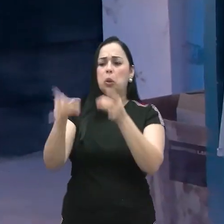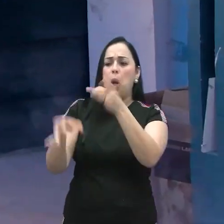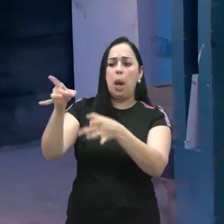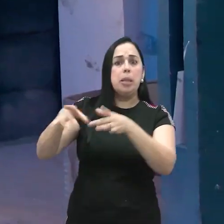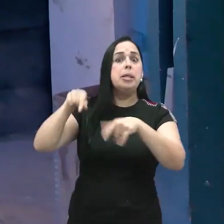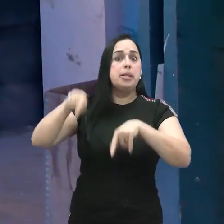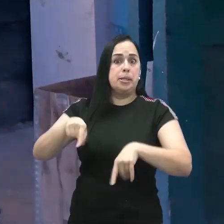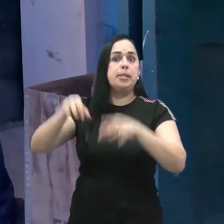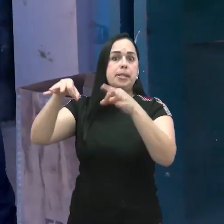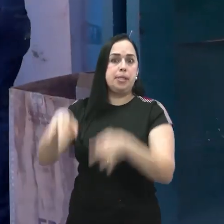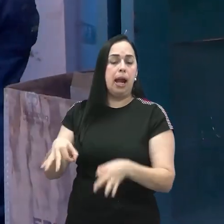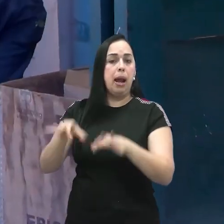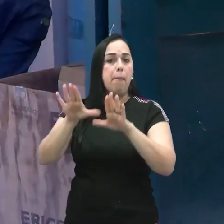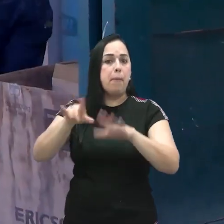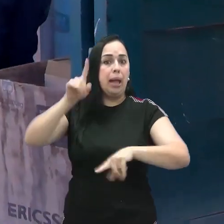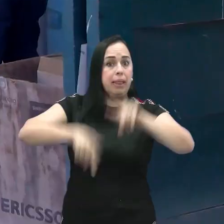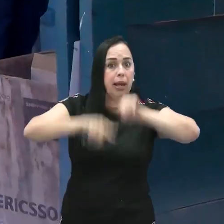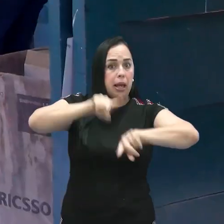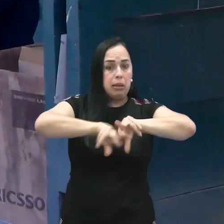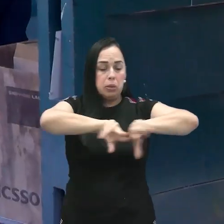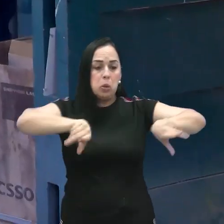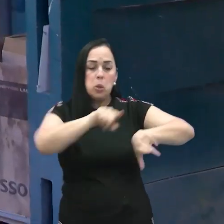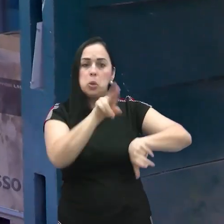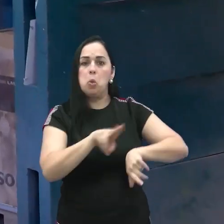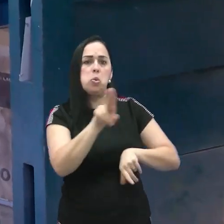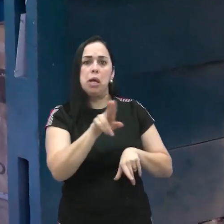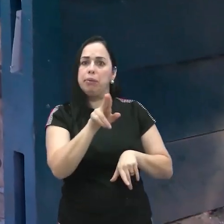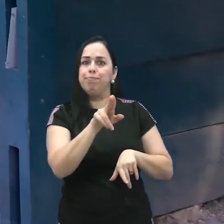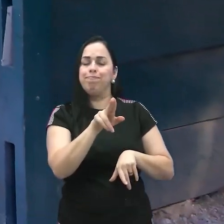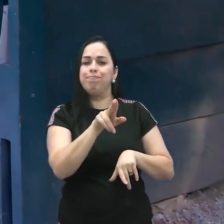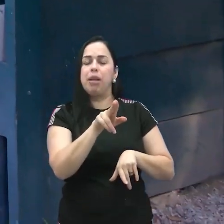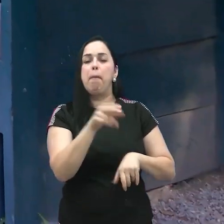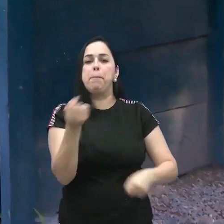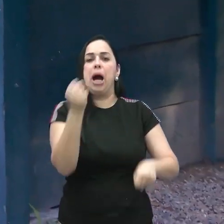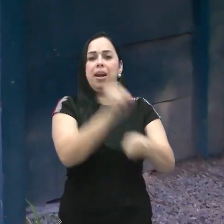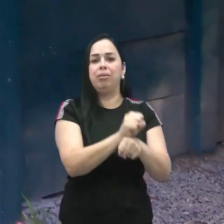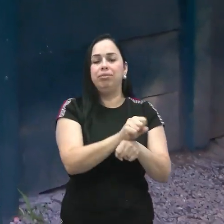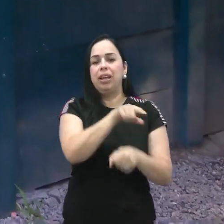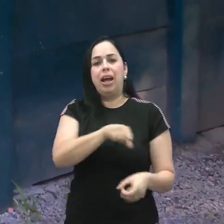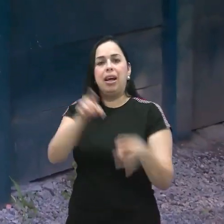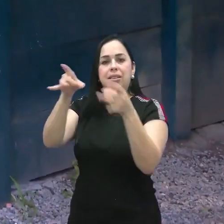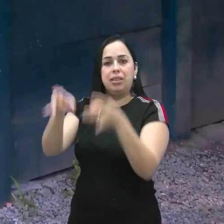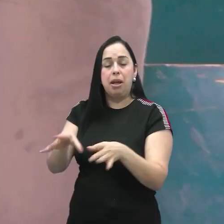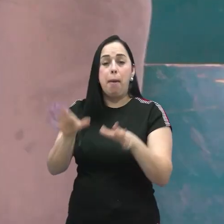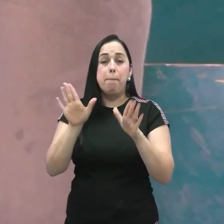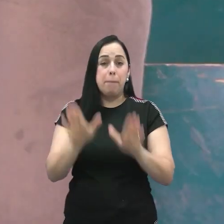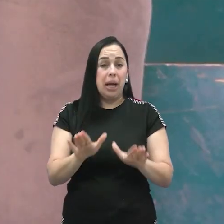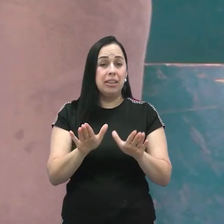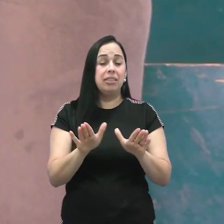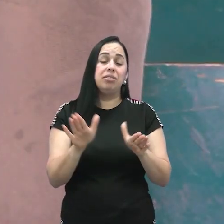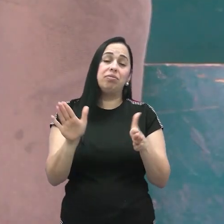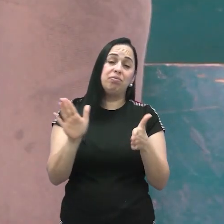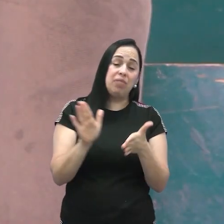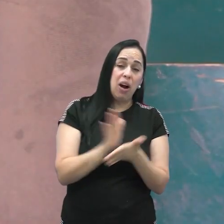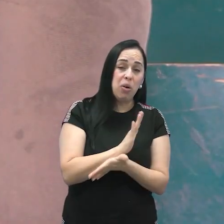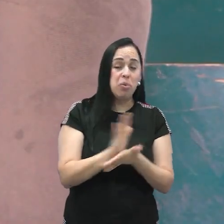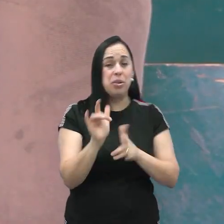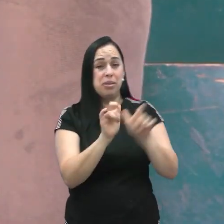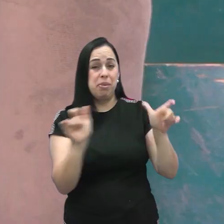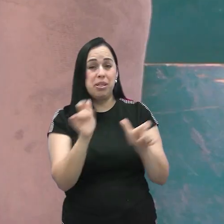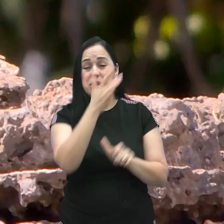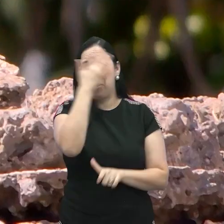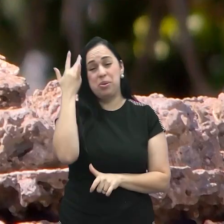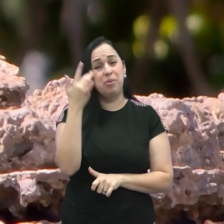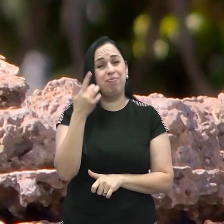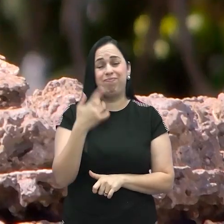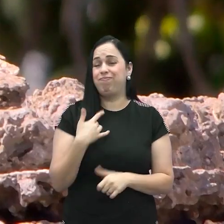descartar, no lugar correto, materiais que não utilizam mais. Diferente deles, uma pequena parcela da